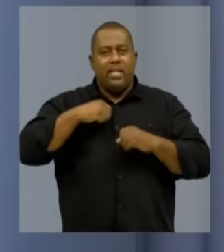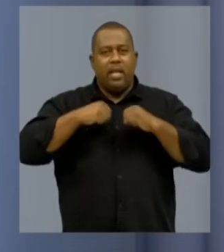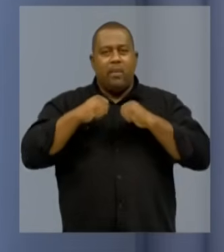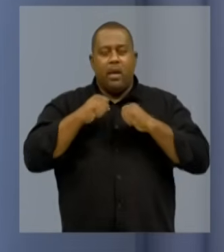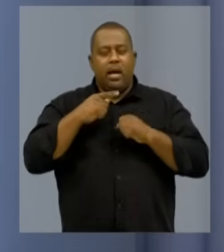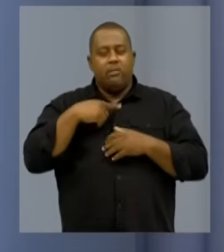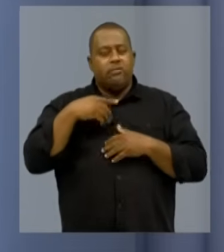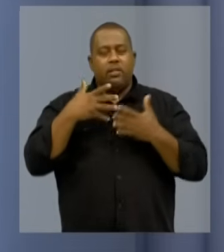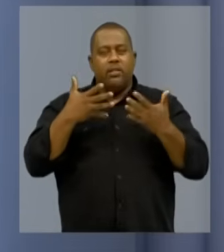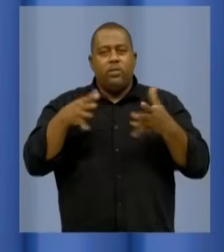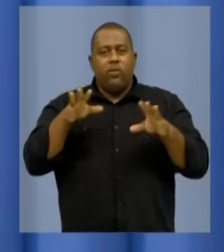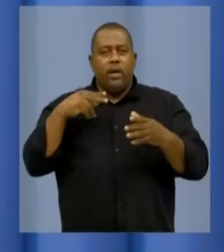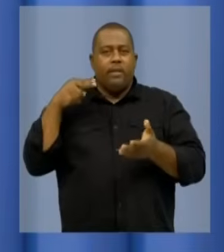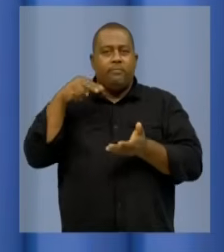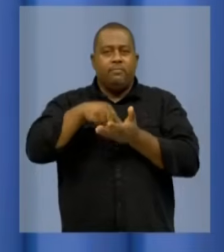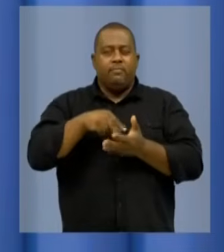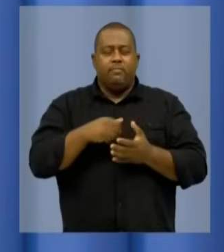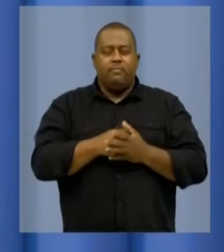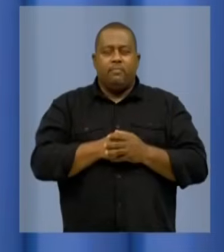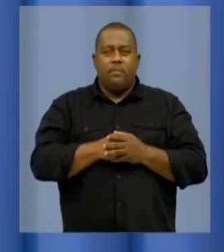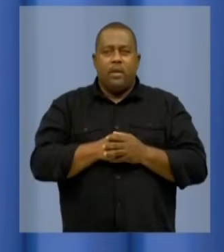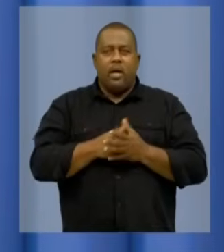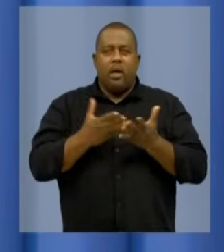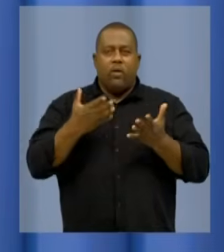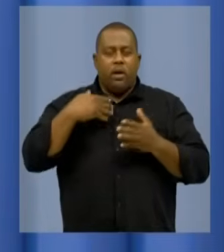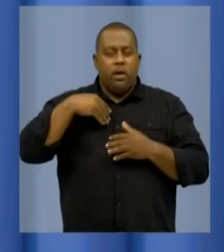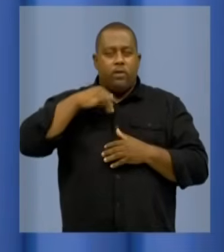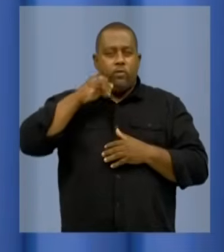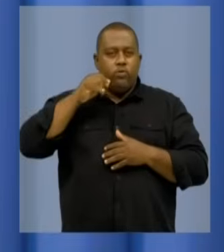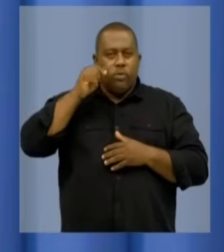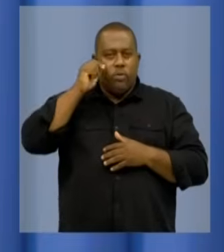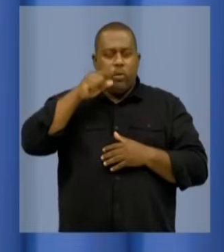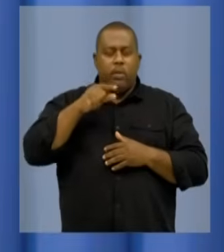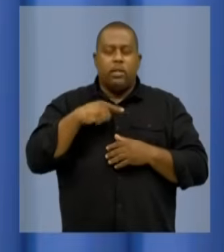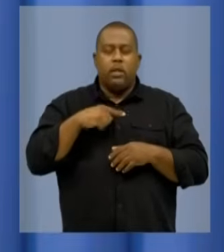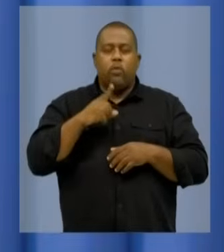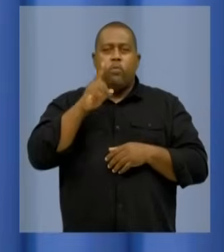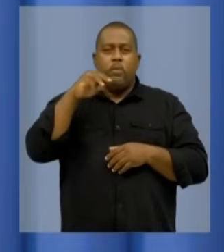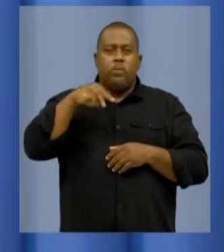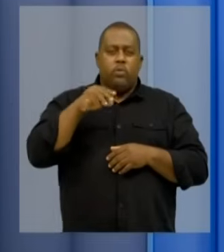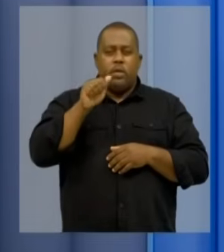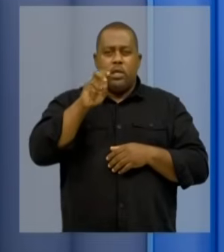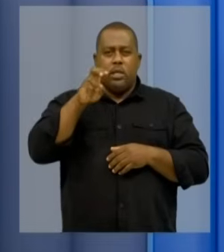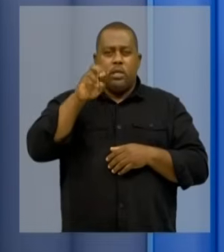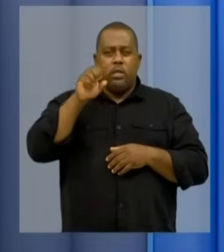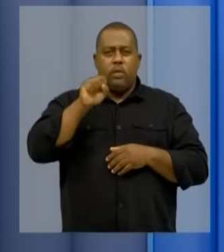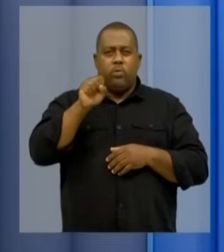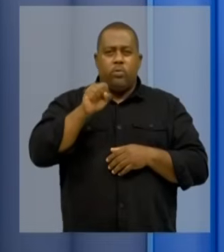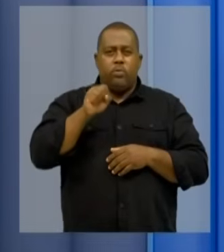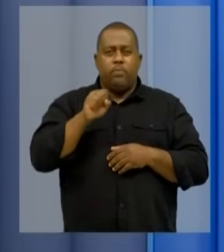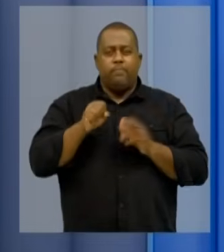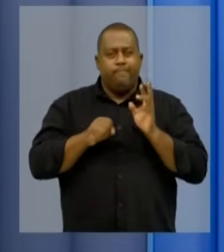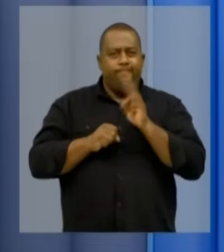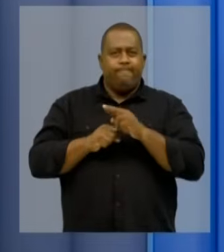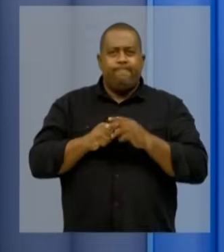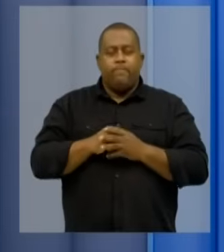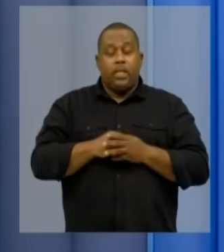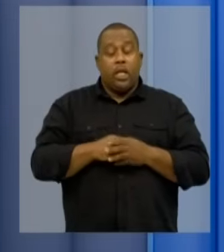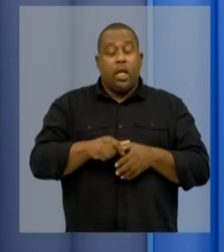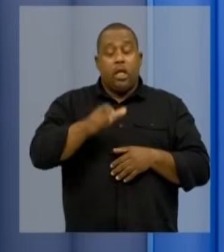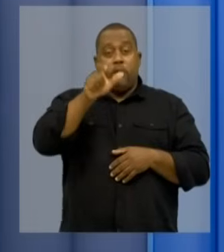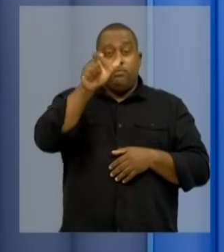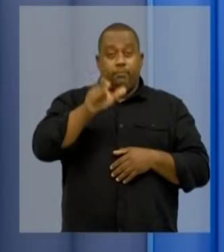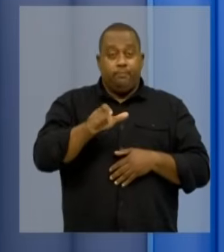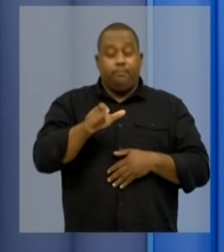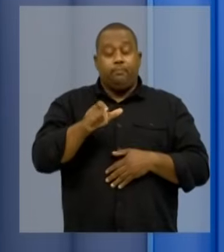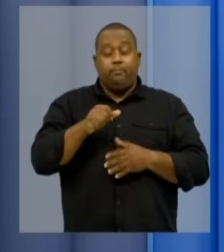participar. Candidato João Roma, o senhor tem 1h15 para a tréplica. Candidato Kleber, o presidente